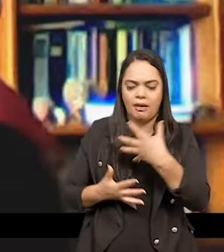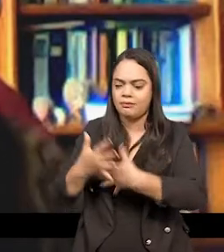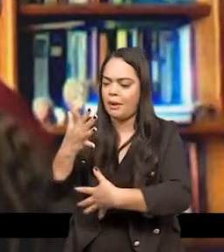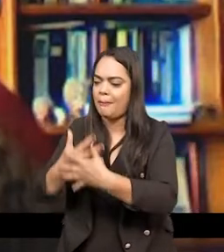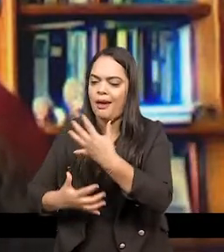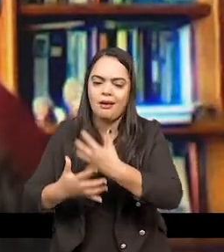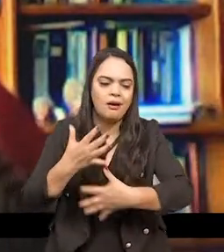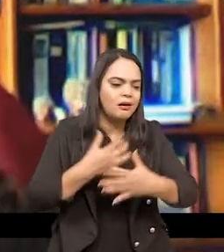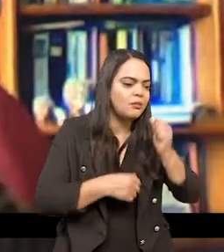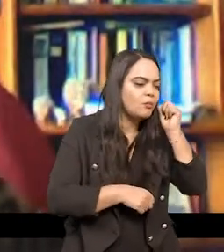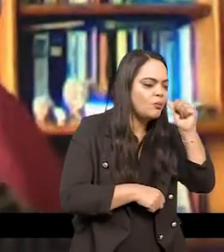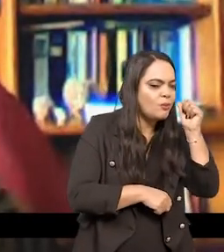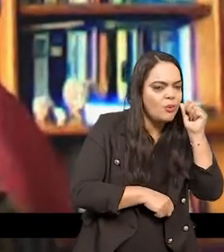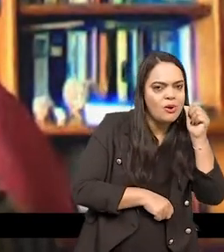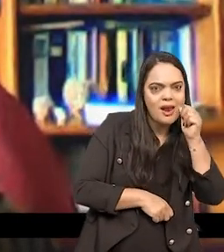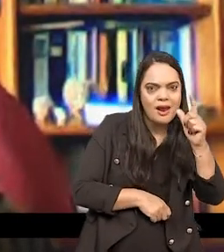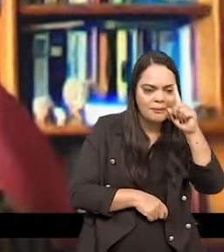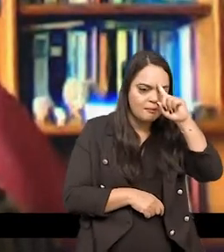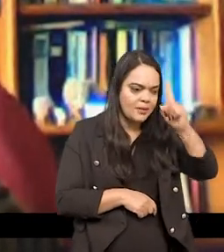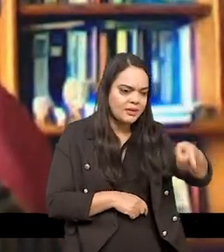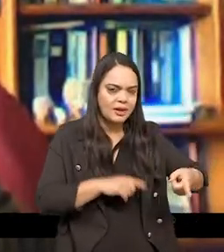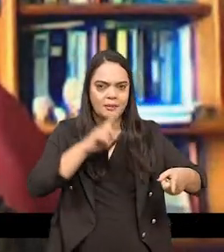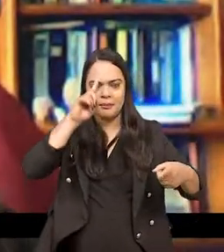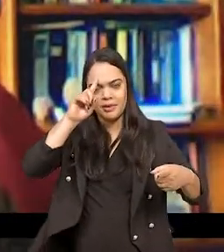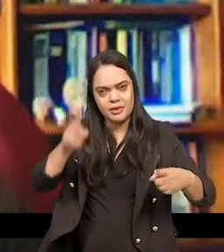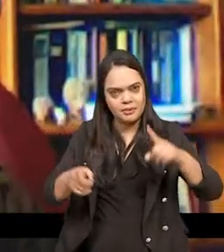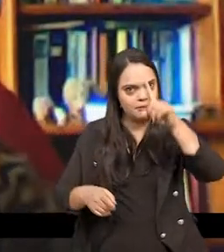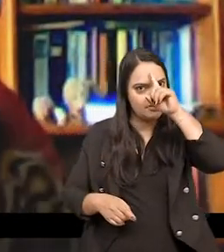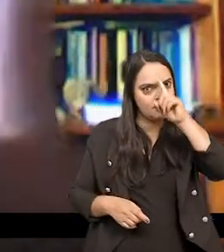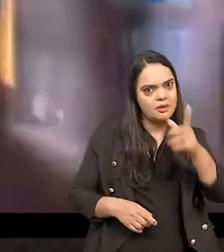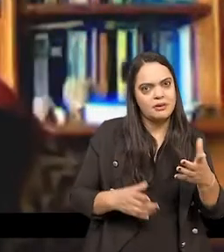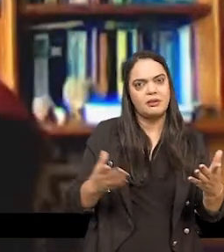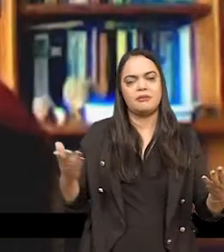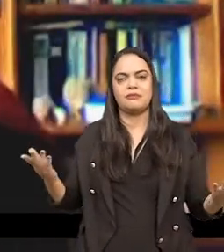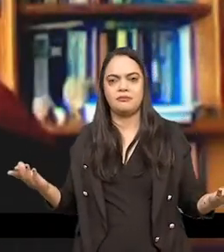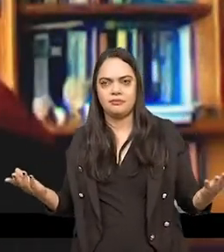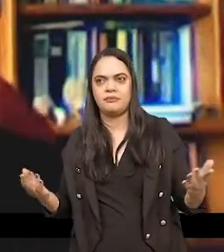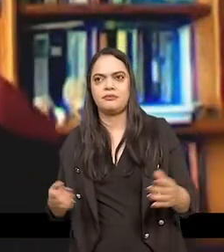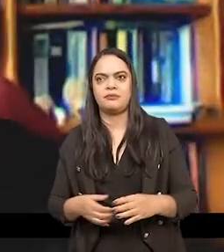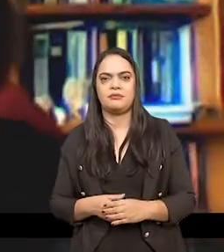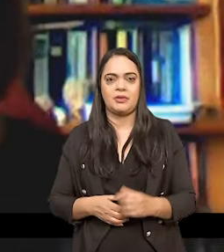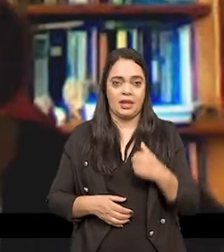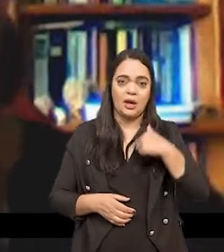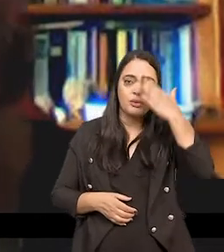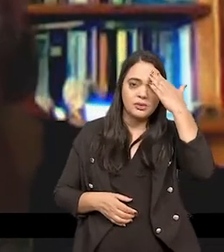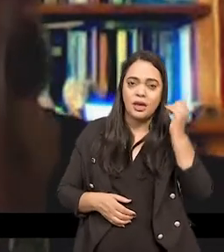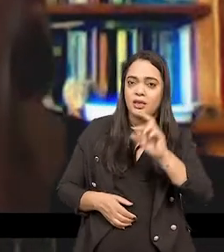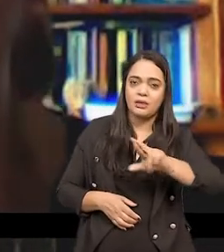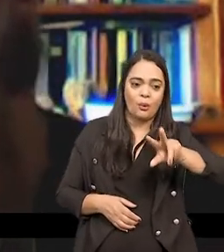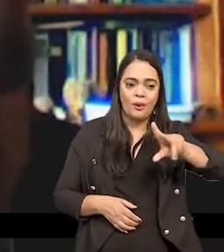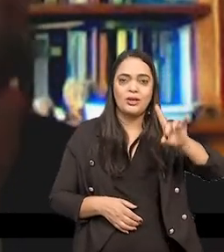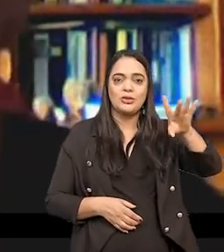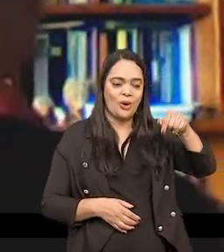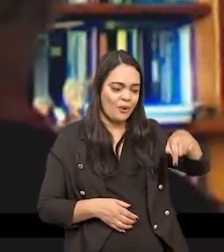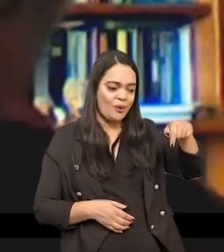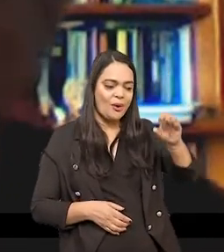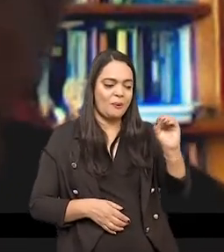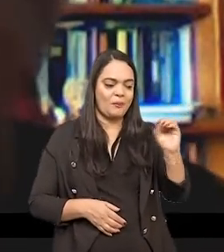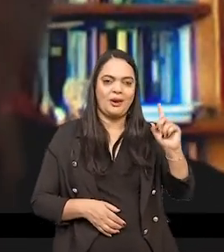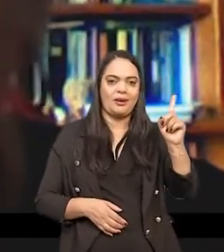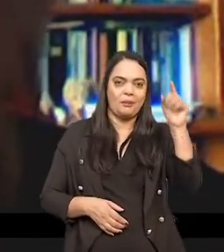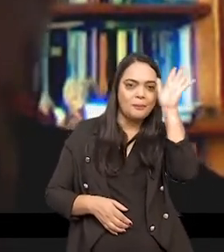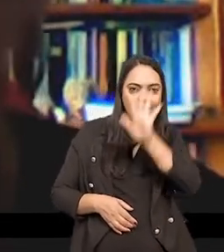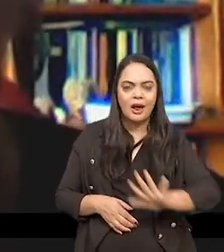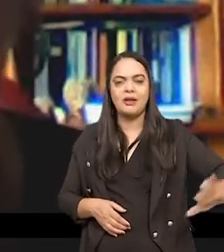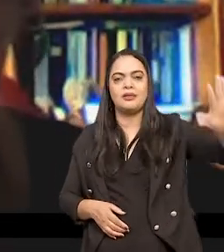os lugares que eu posso andar, por exemplo. Né? Eu sei que não é o caso de Porto Alegre, é do Brasil todo. Por isso que quando a gente vai festejar agora